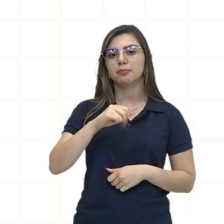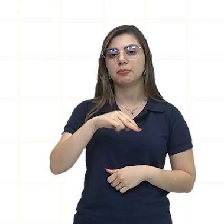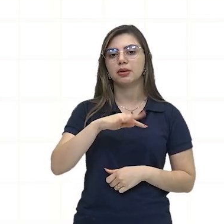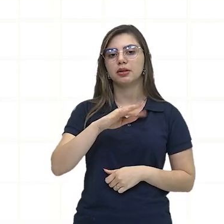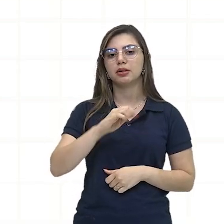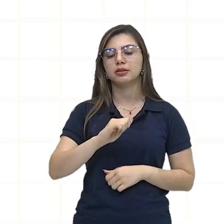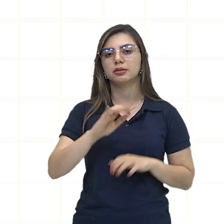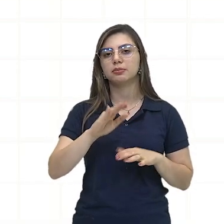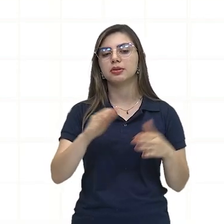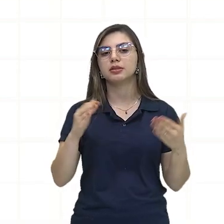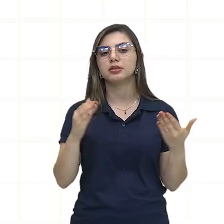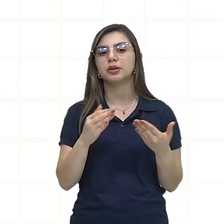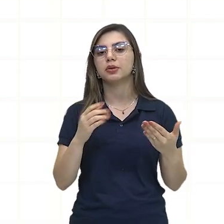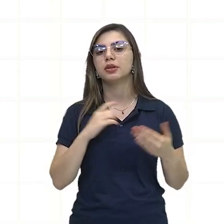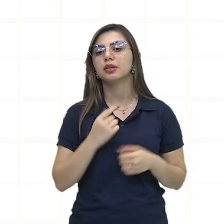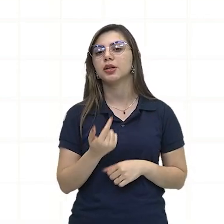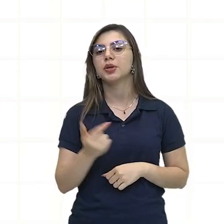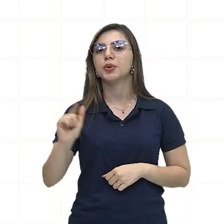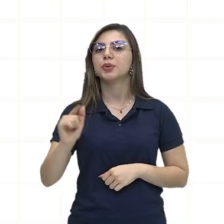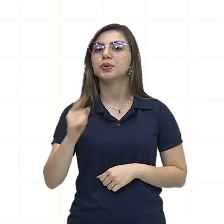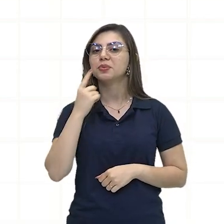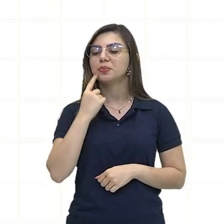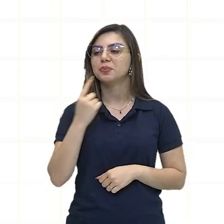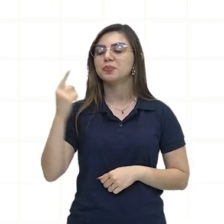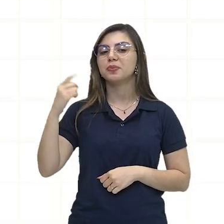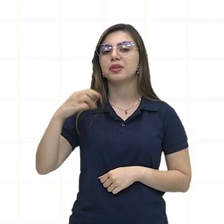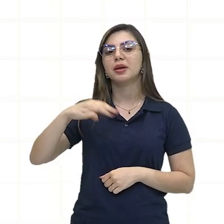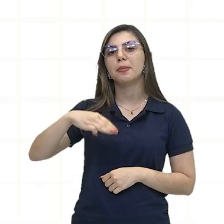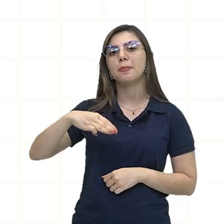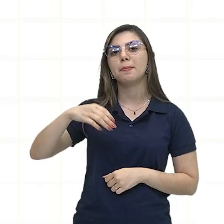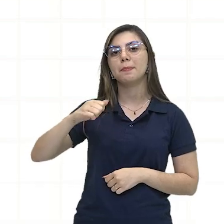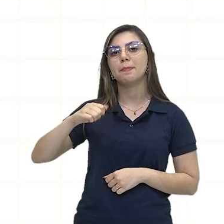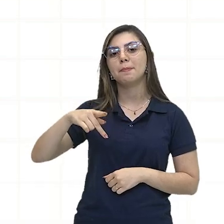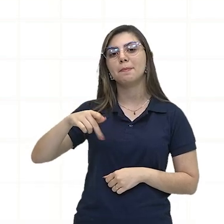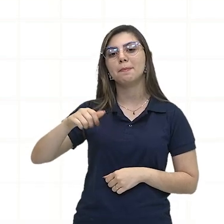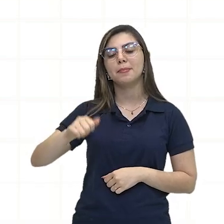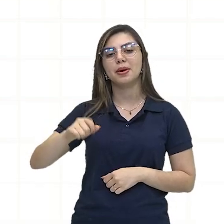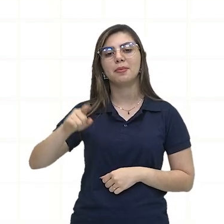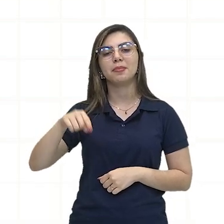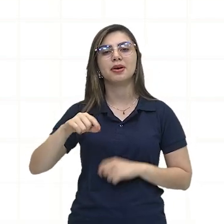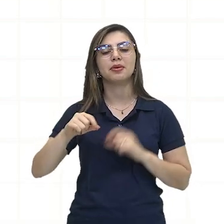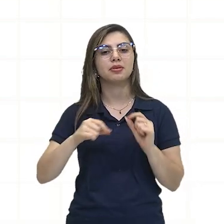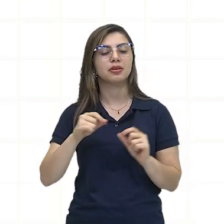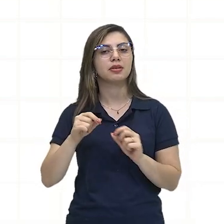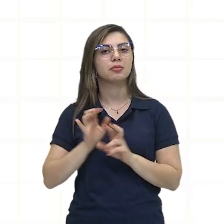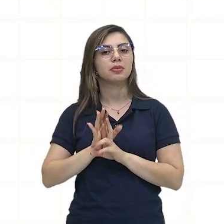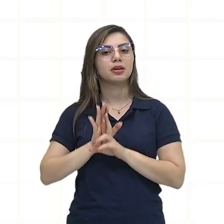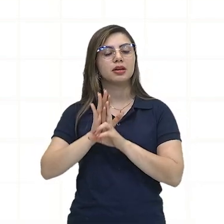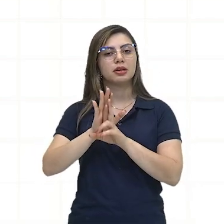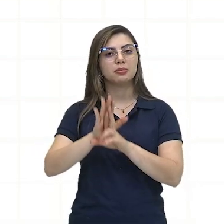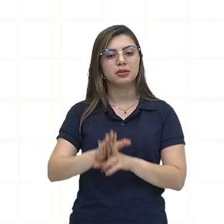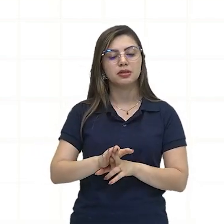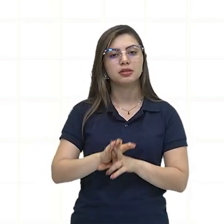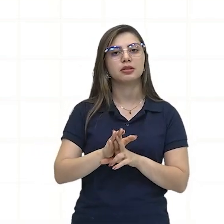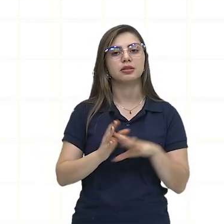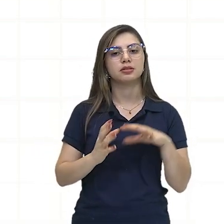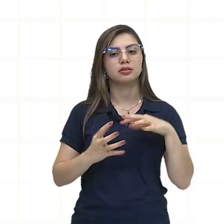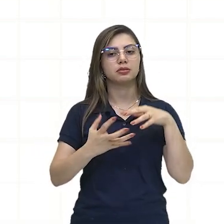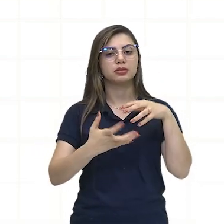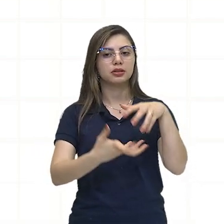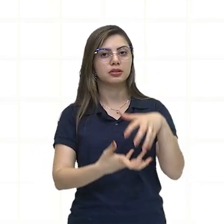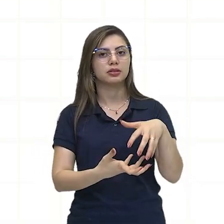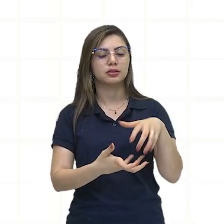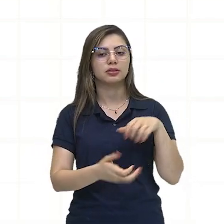chegamos ao famoso mapa. O mapa, então, que também é uma representação gráfica, uma representação cartográfica,